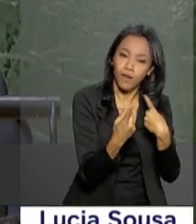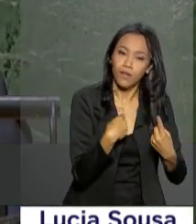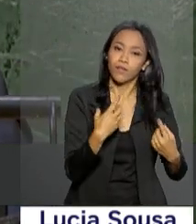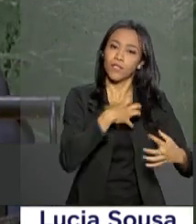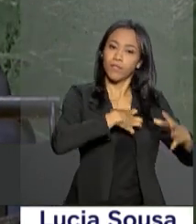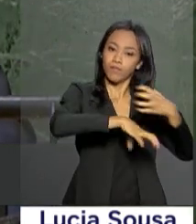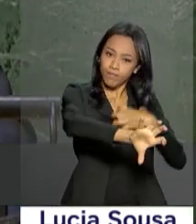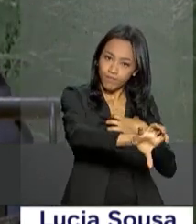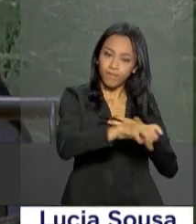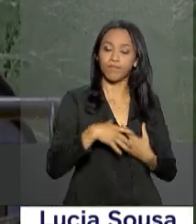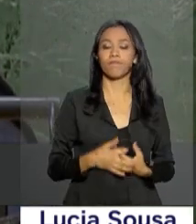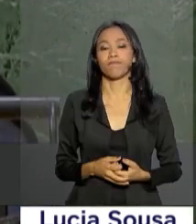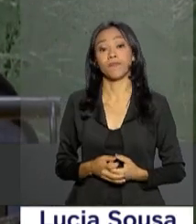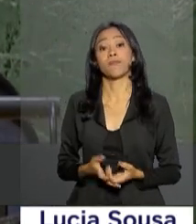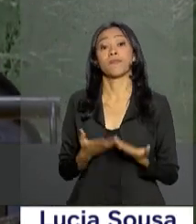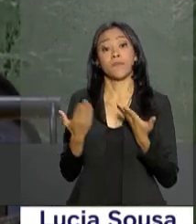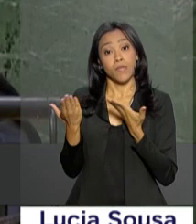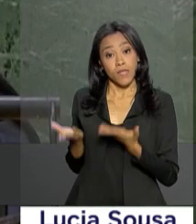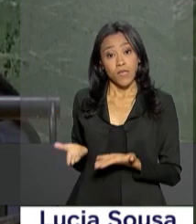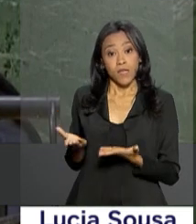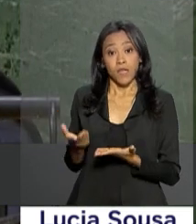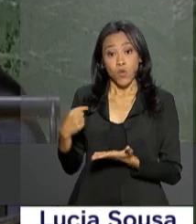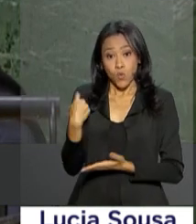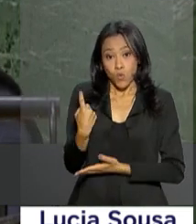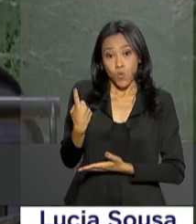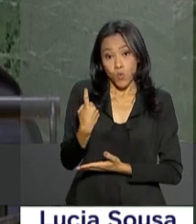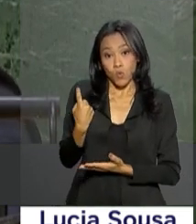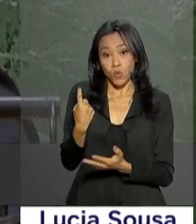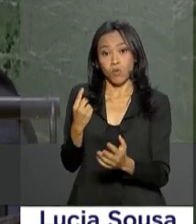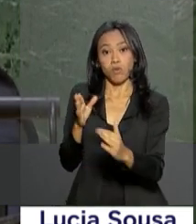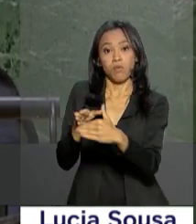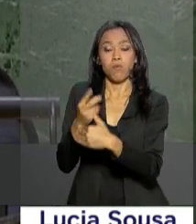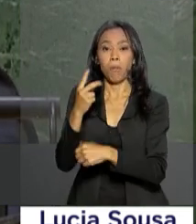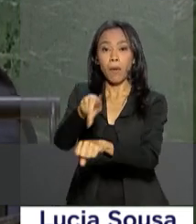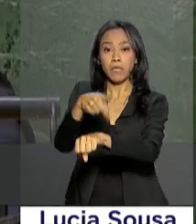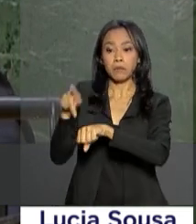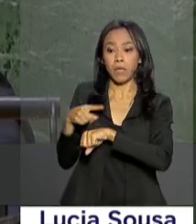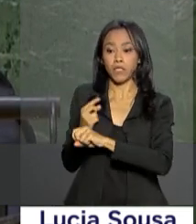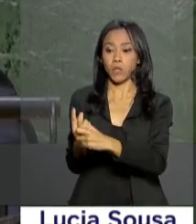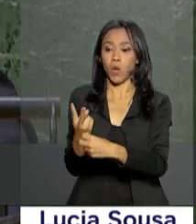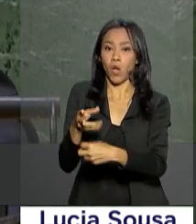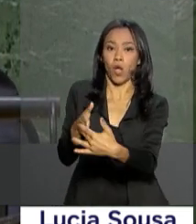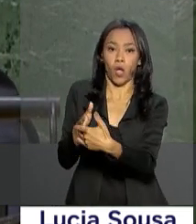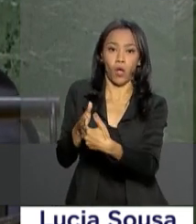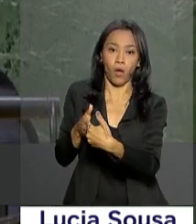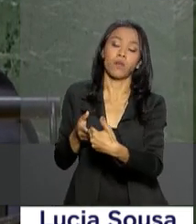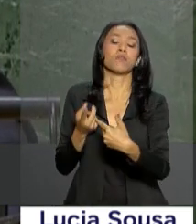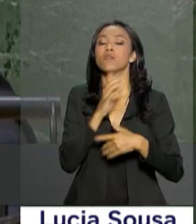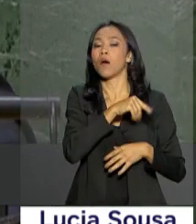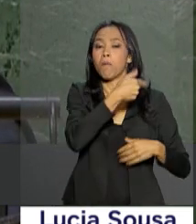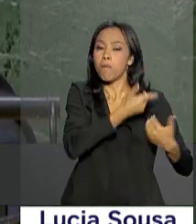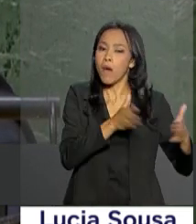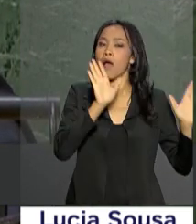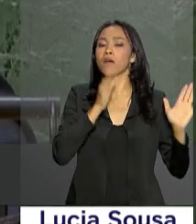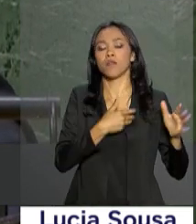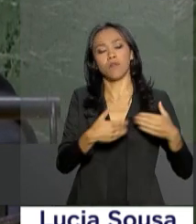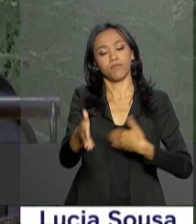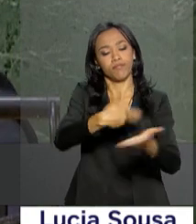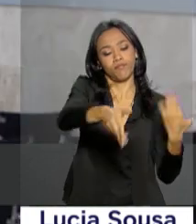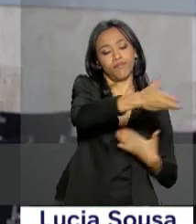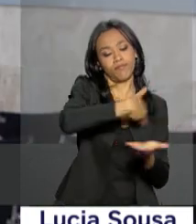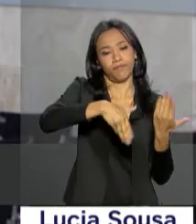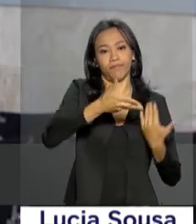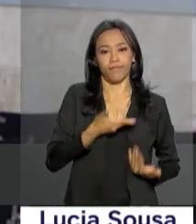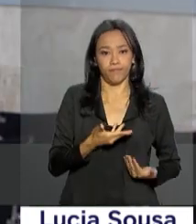que diante do lille lateralismo propõe mais de tomar cia e multilateralismo